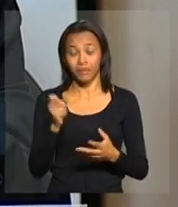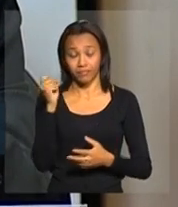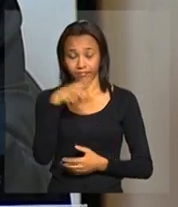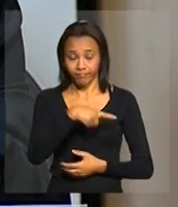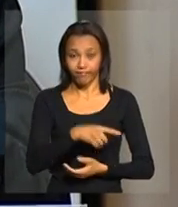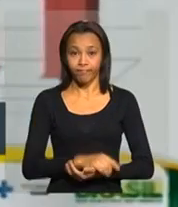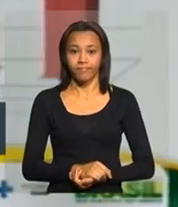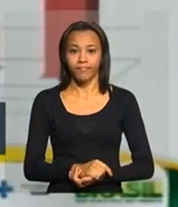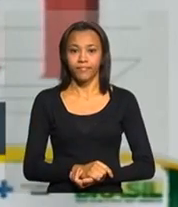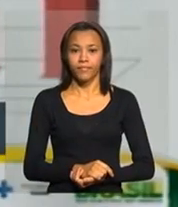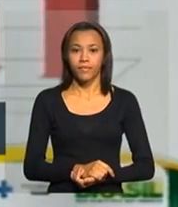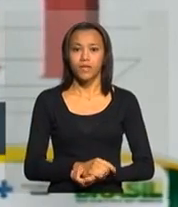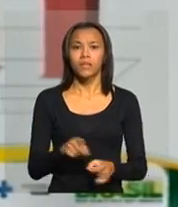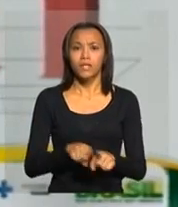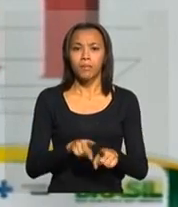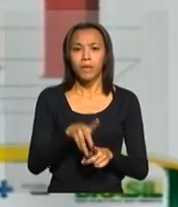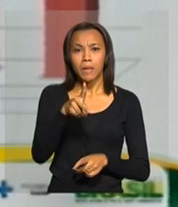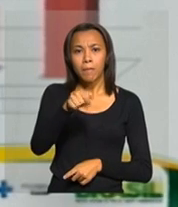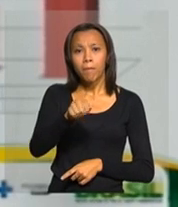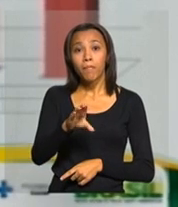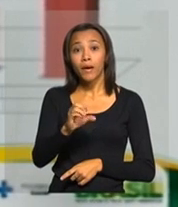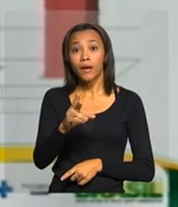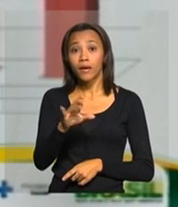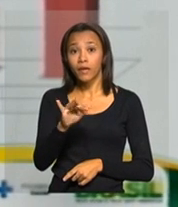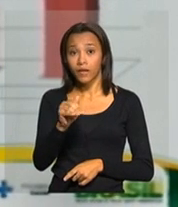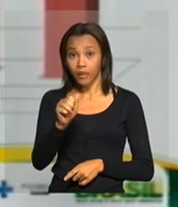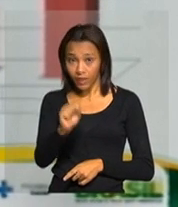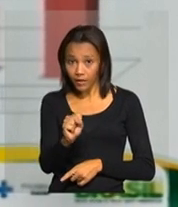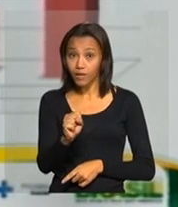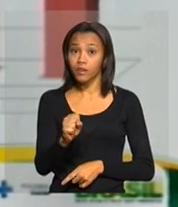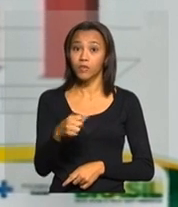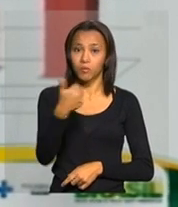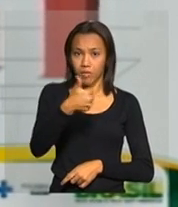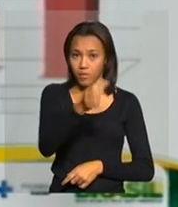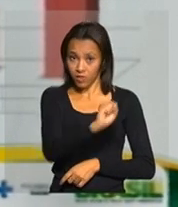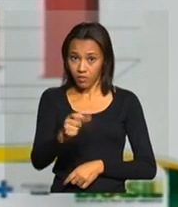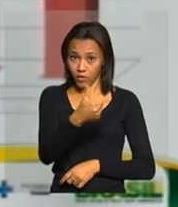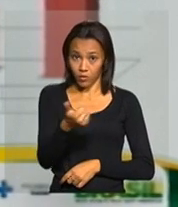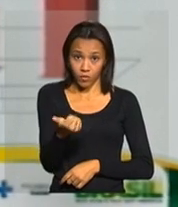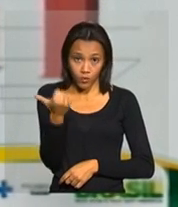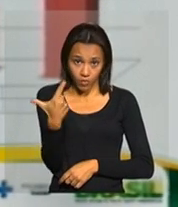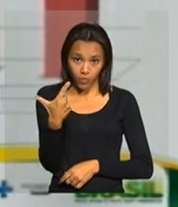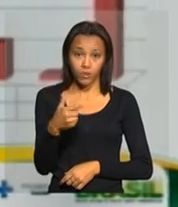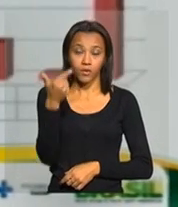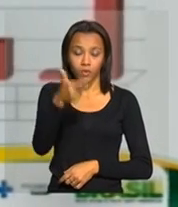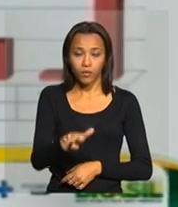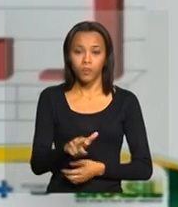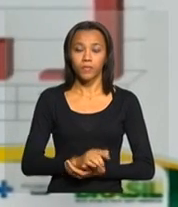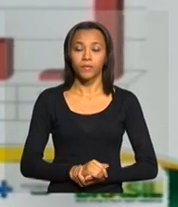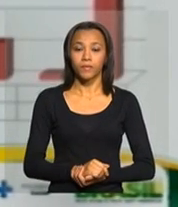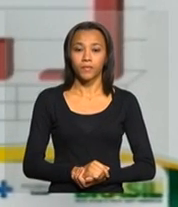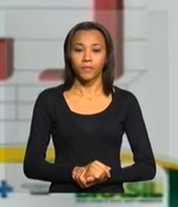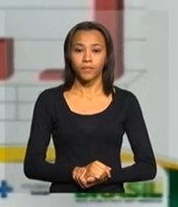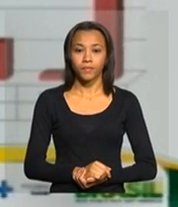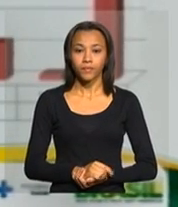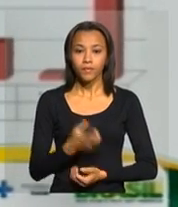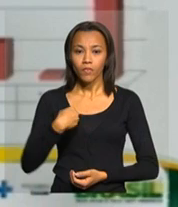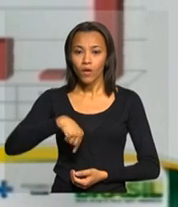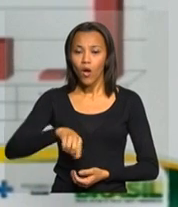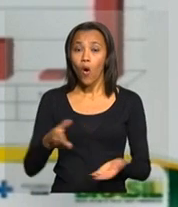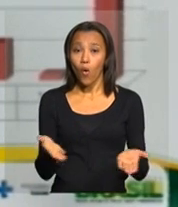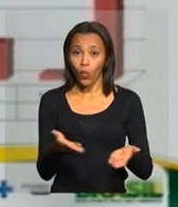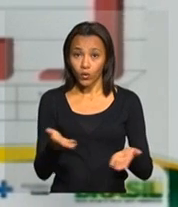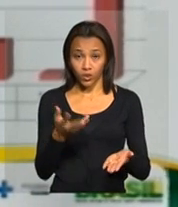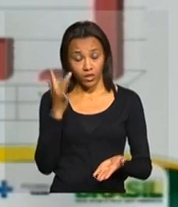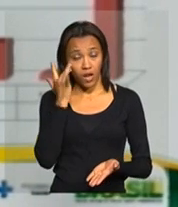Próximo. Pâncreas, no primeiro semestre de 2012. Próximo. Nós hoje